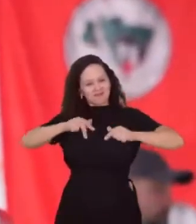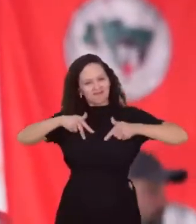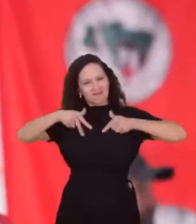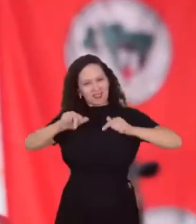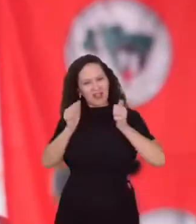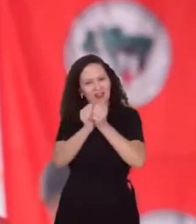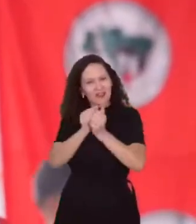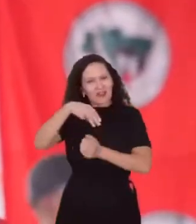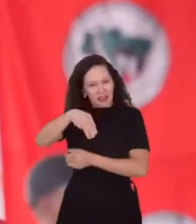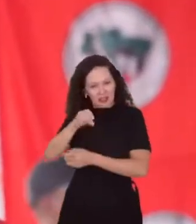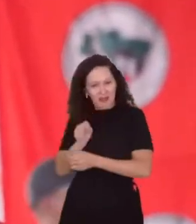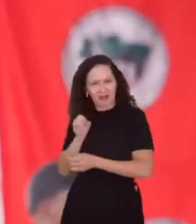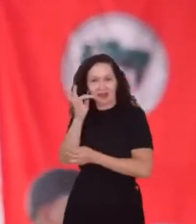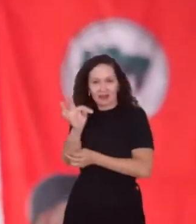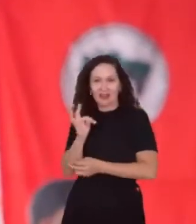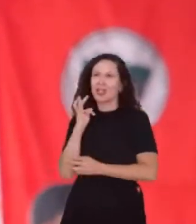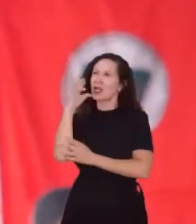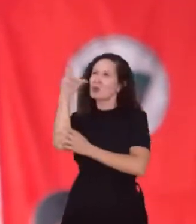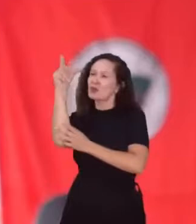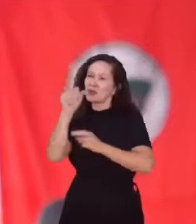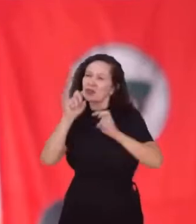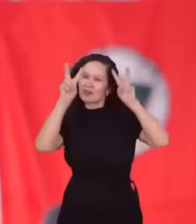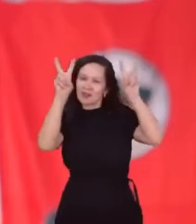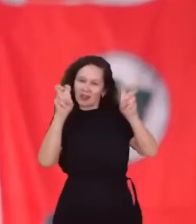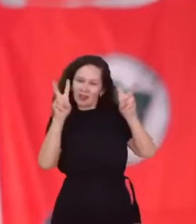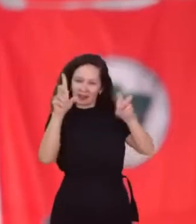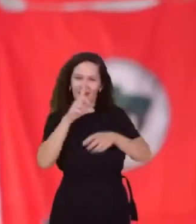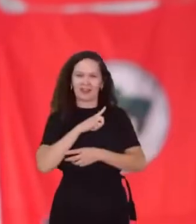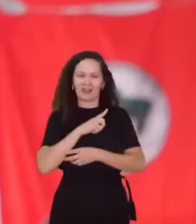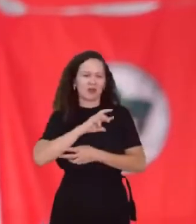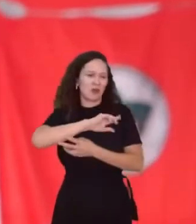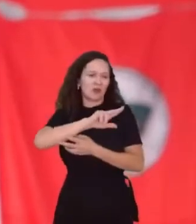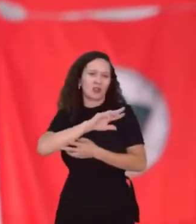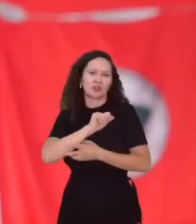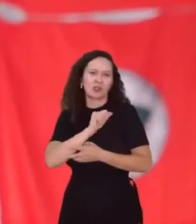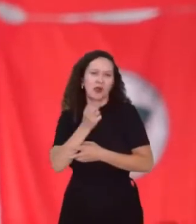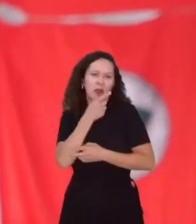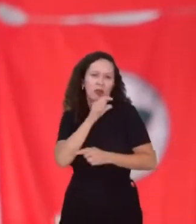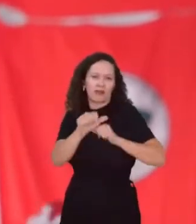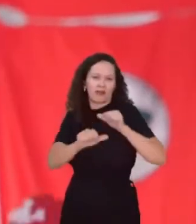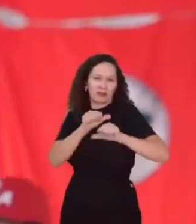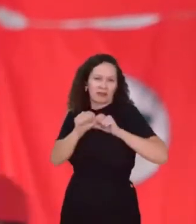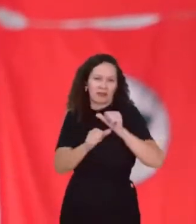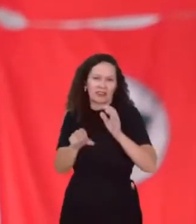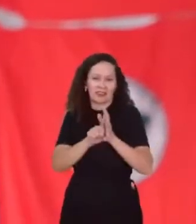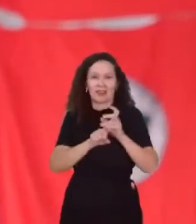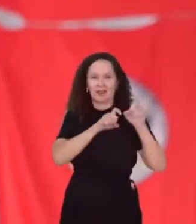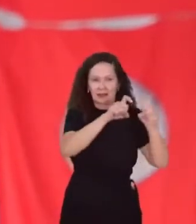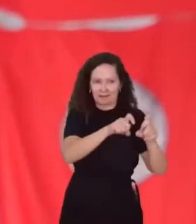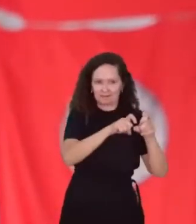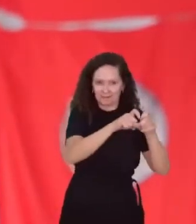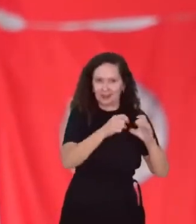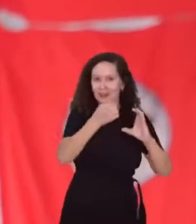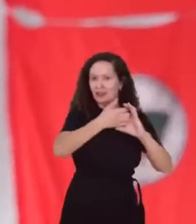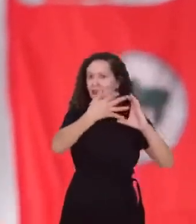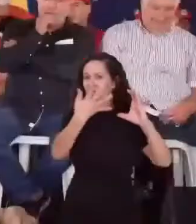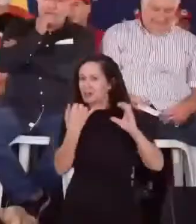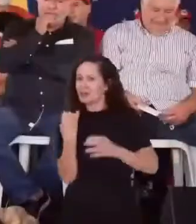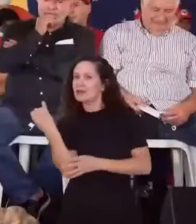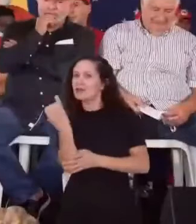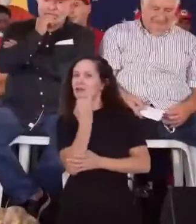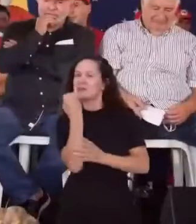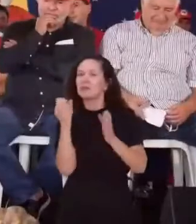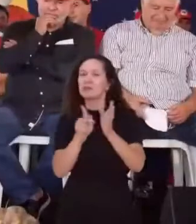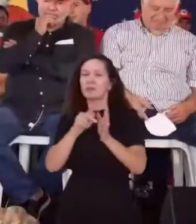todas as causas que nós temos, não só pela reforma agrária, porque se tem uma característica importante do MST, além da luta,